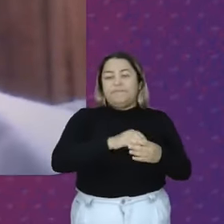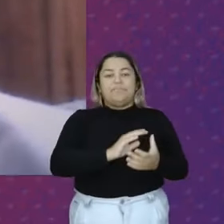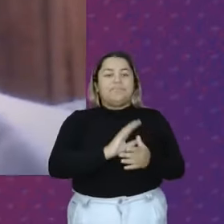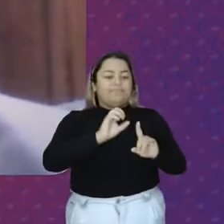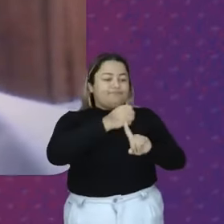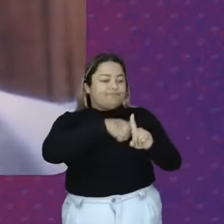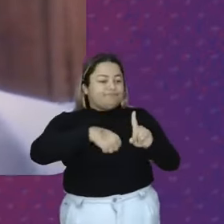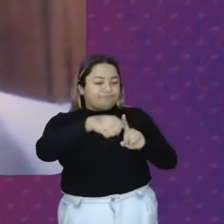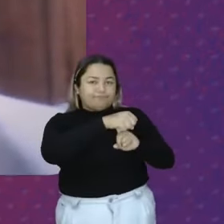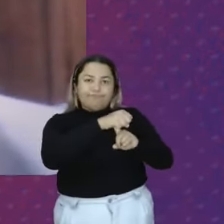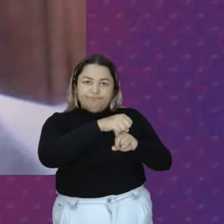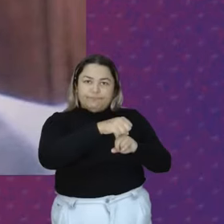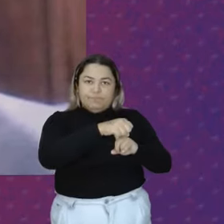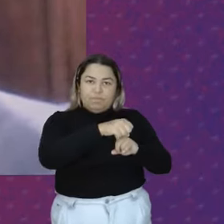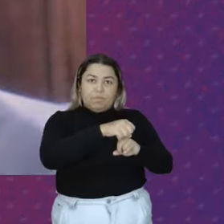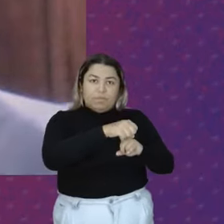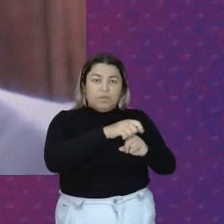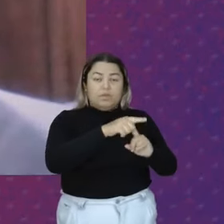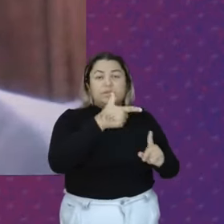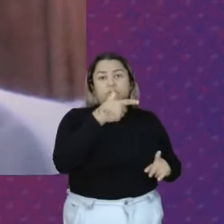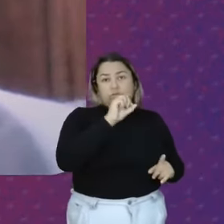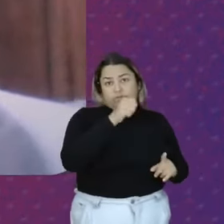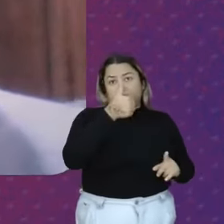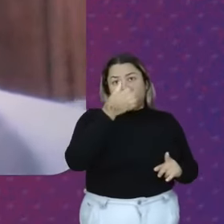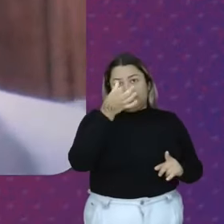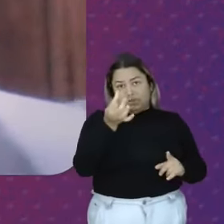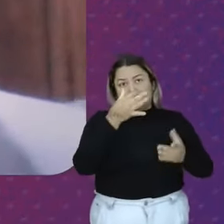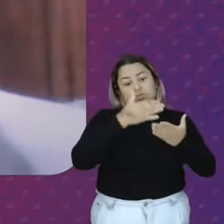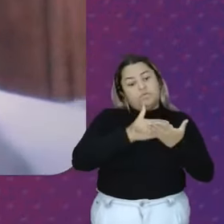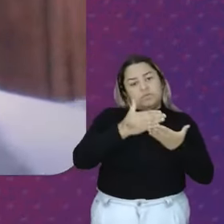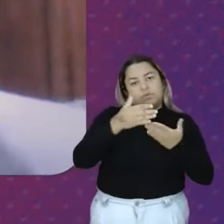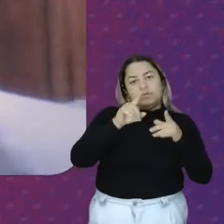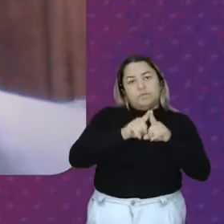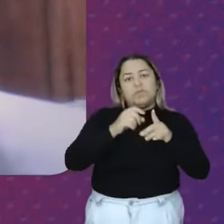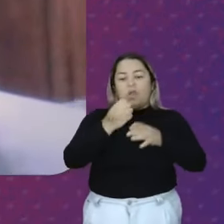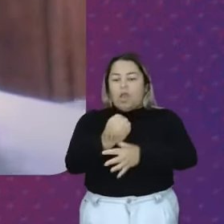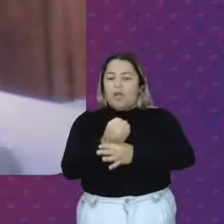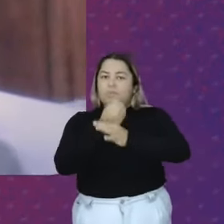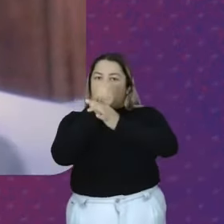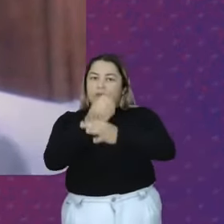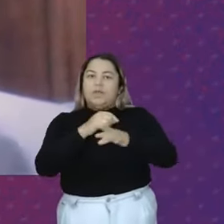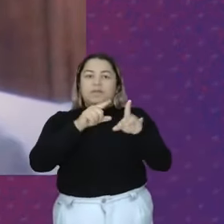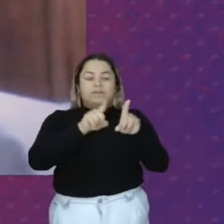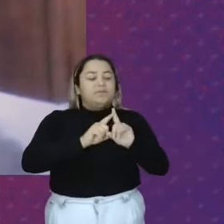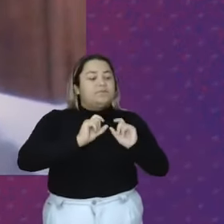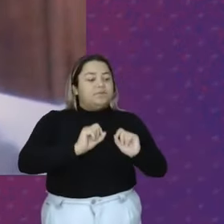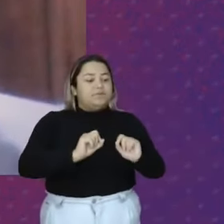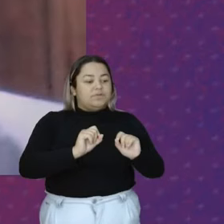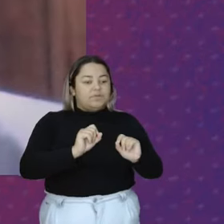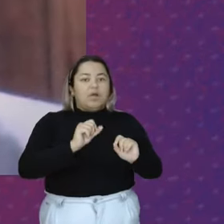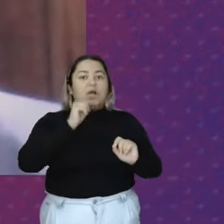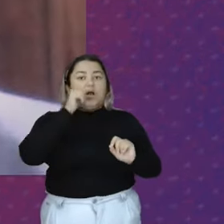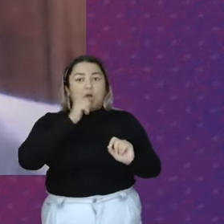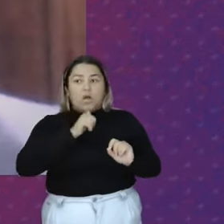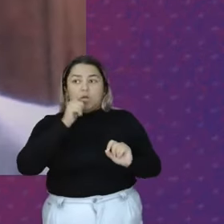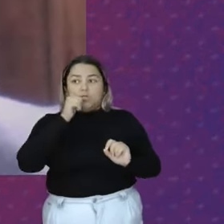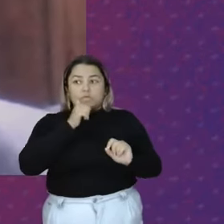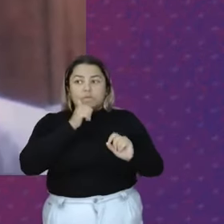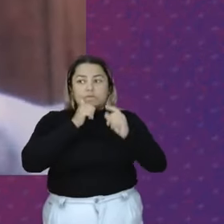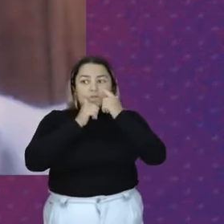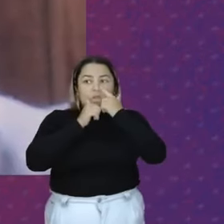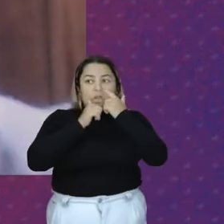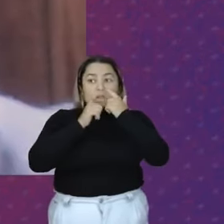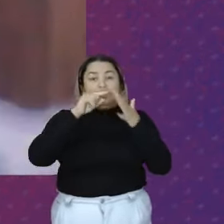a sociedade a gente começou em 2016 e a gente normalmente é apoiado pelo avol e pelo Fundo Social elas dois fundos